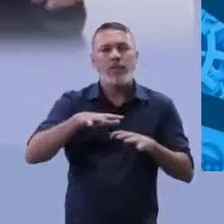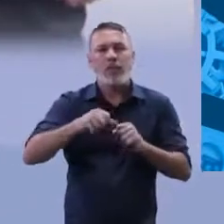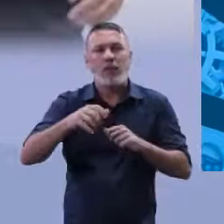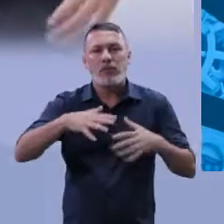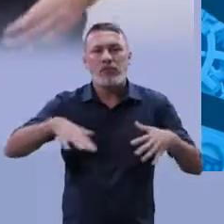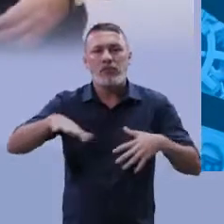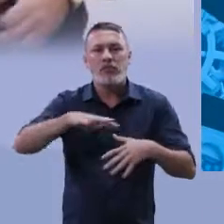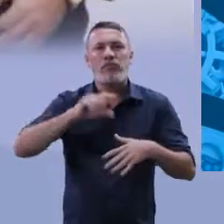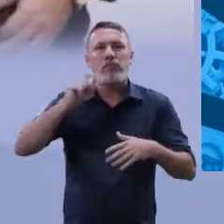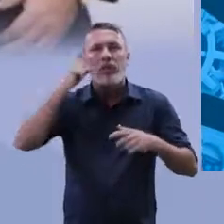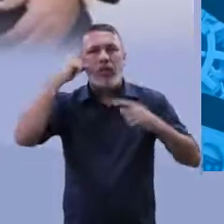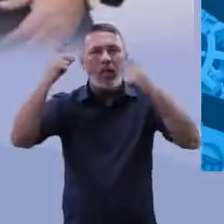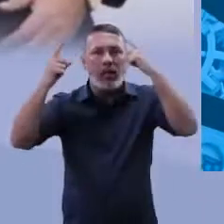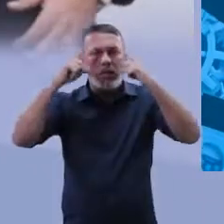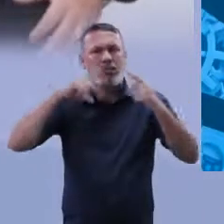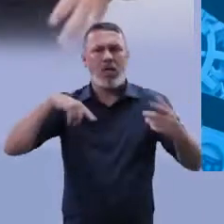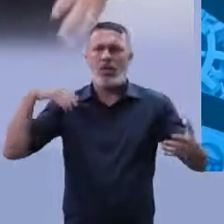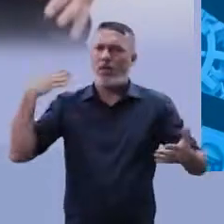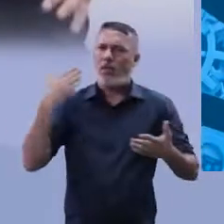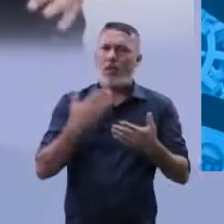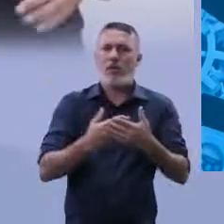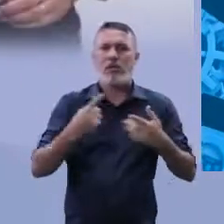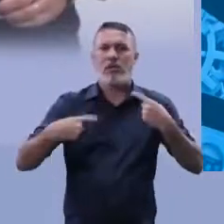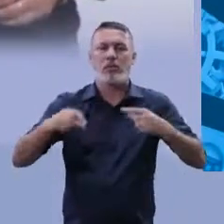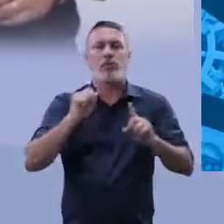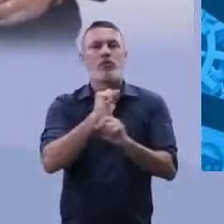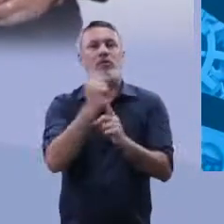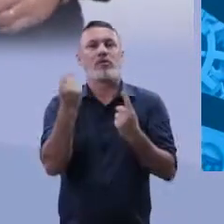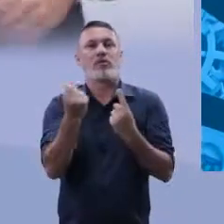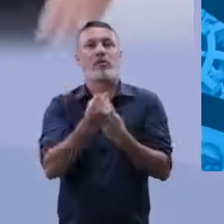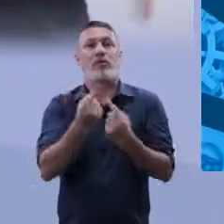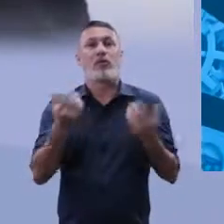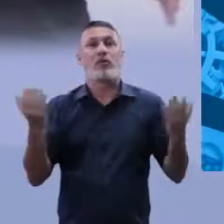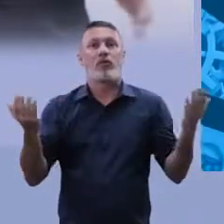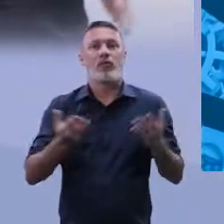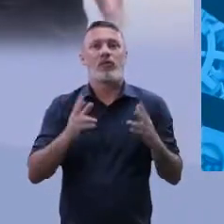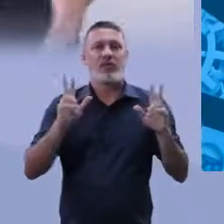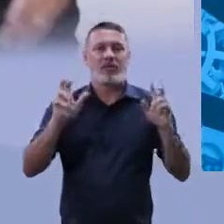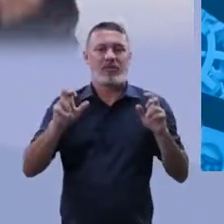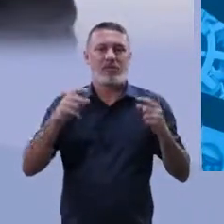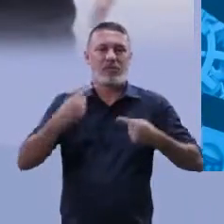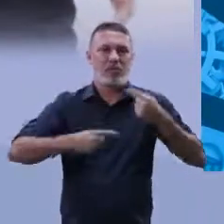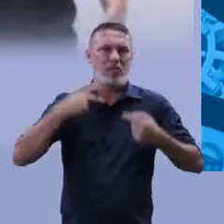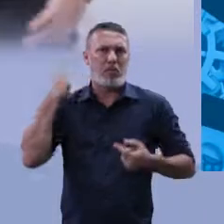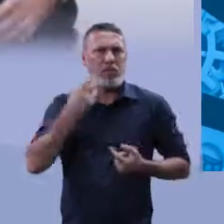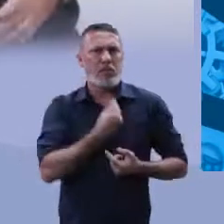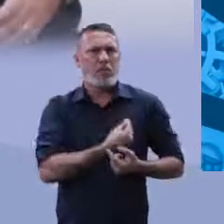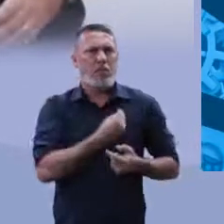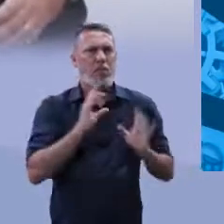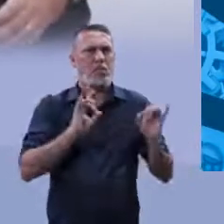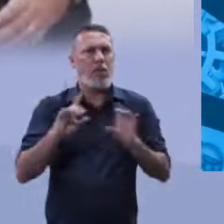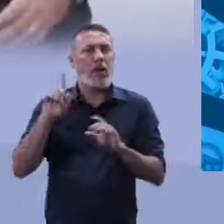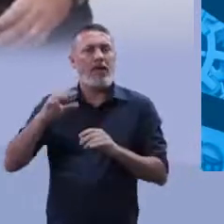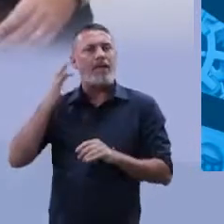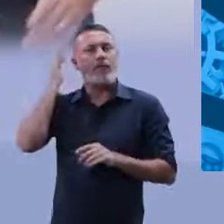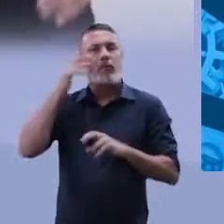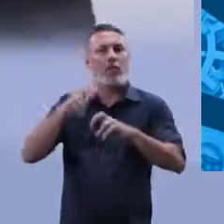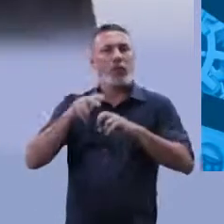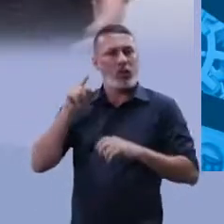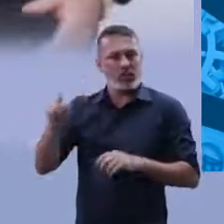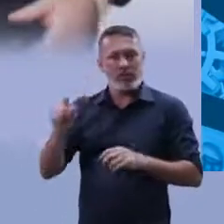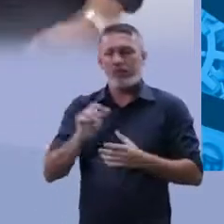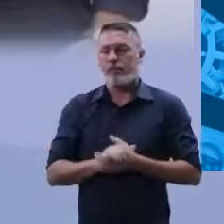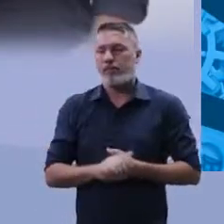formação das ideias que estão perpassando a nossa sociedade até os dias de hoje, que estão presentes na sociedade até